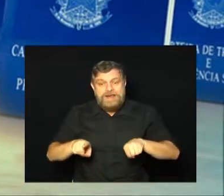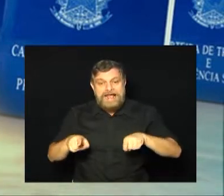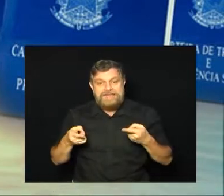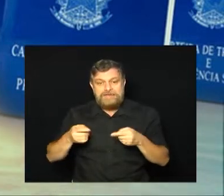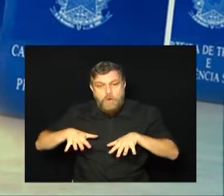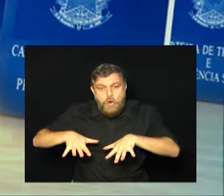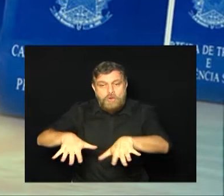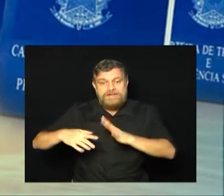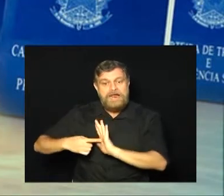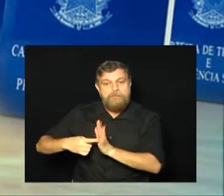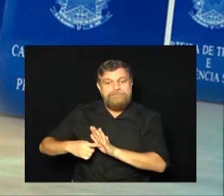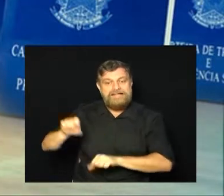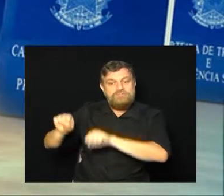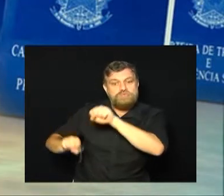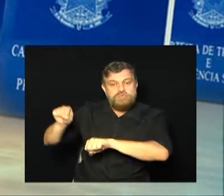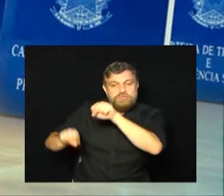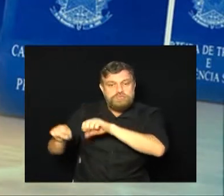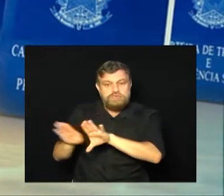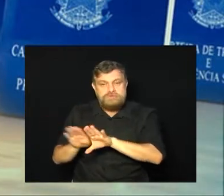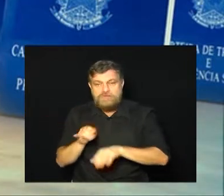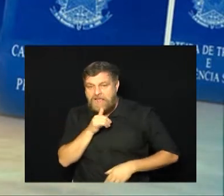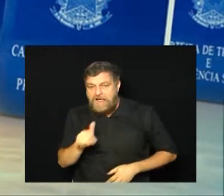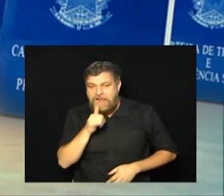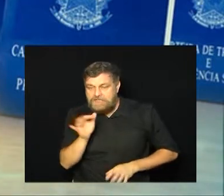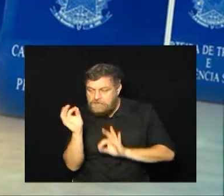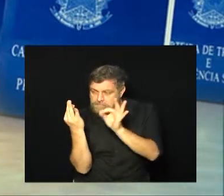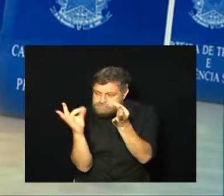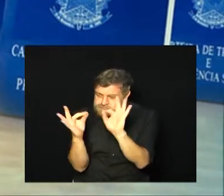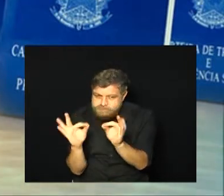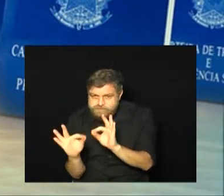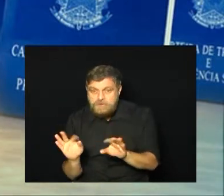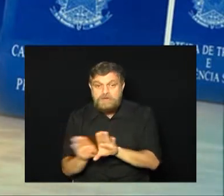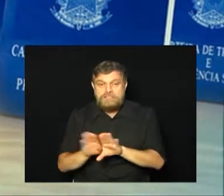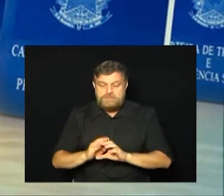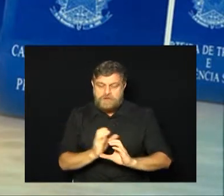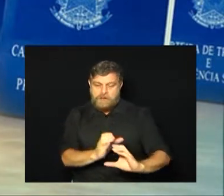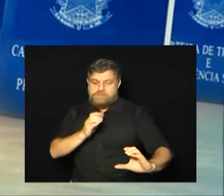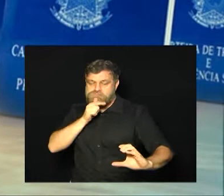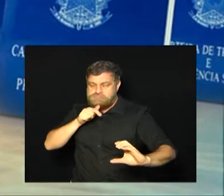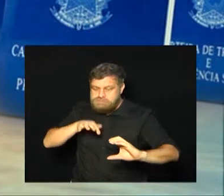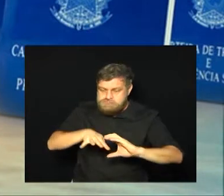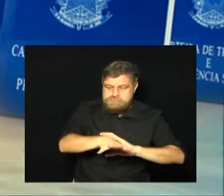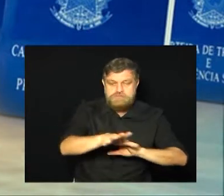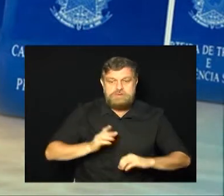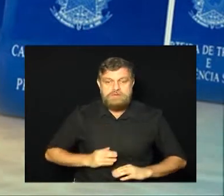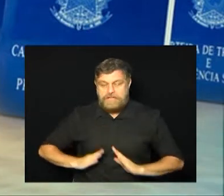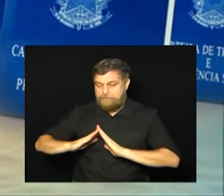de máquinas industriais, eletricista montador, encanador, encarregado de